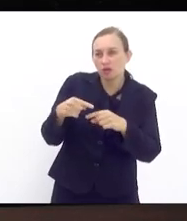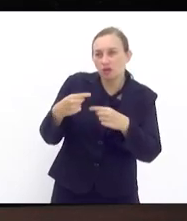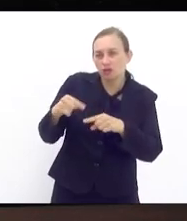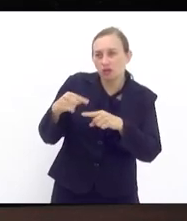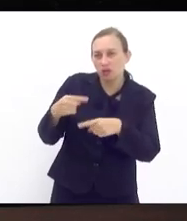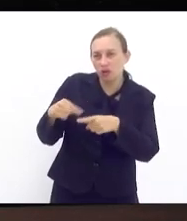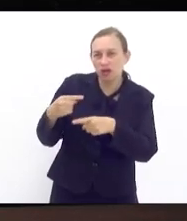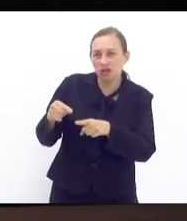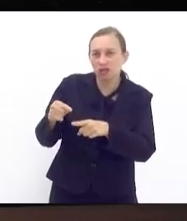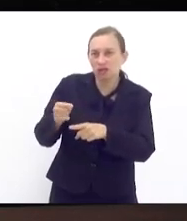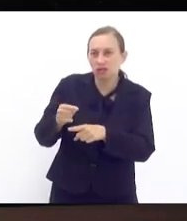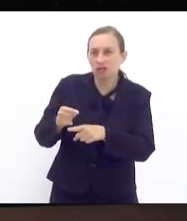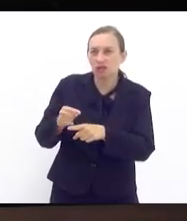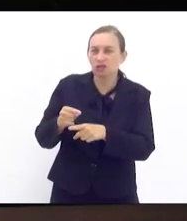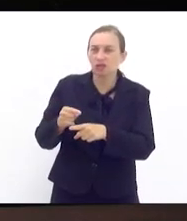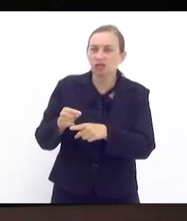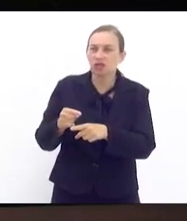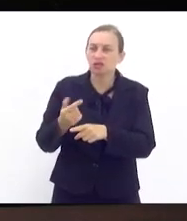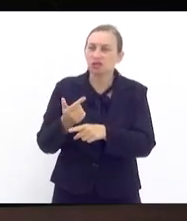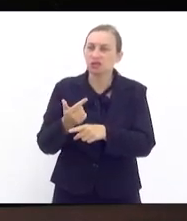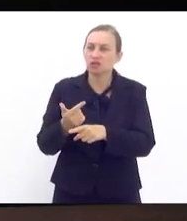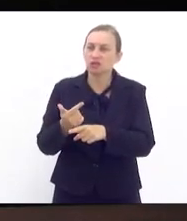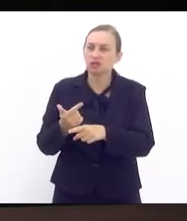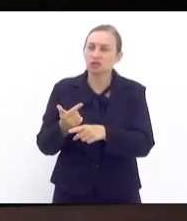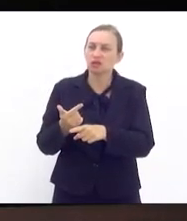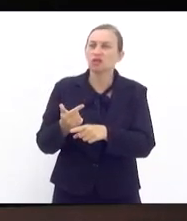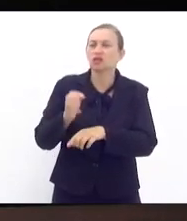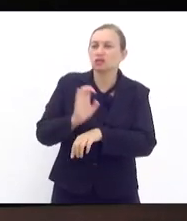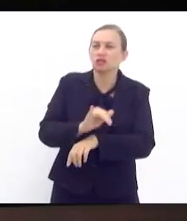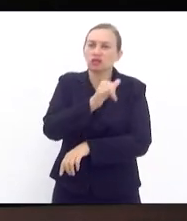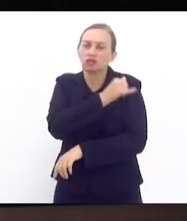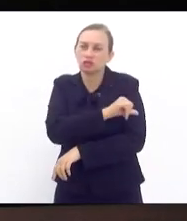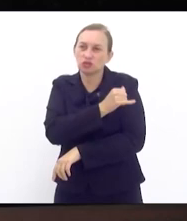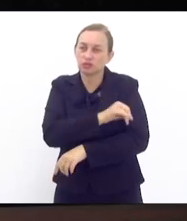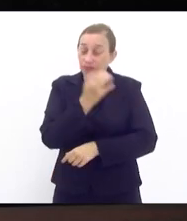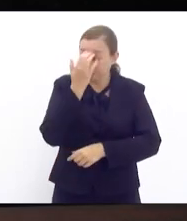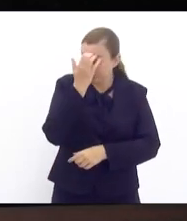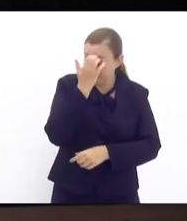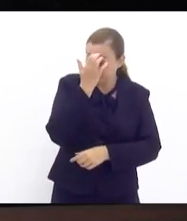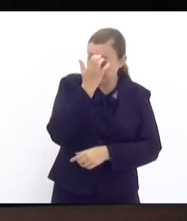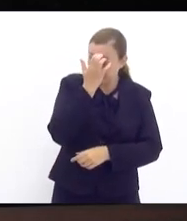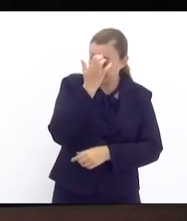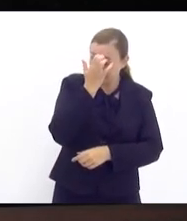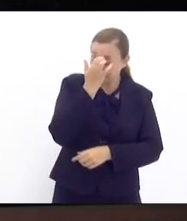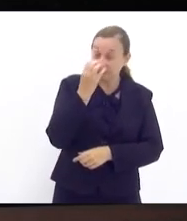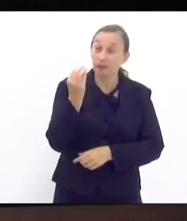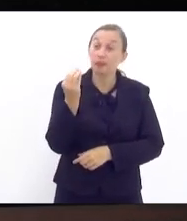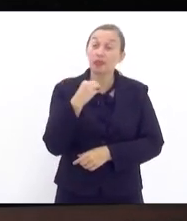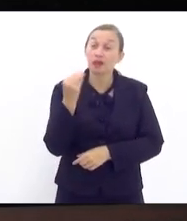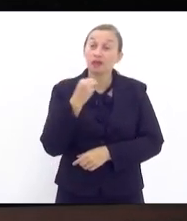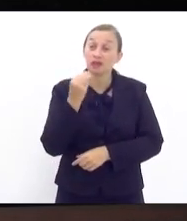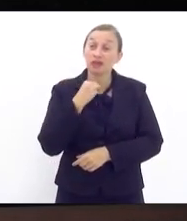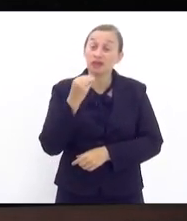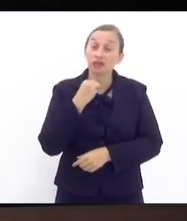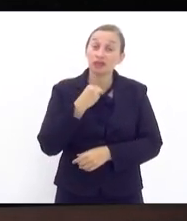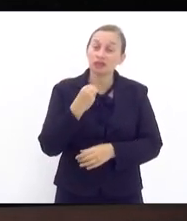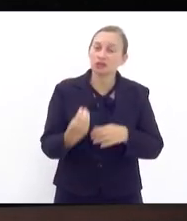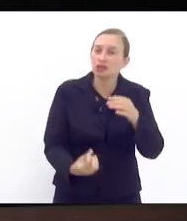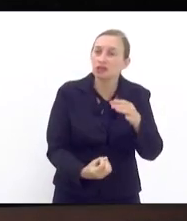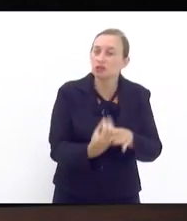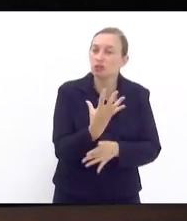provocado pela contínua desindustrialização do Estado do Rio de Janeiro, né, o enfraquecimento dessas cadeias